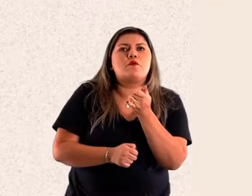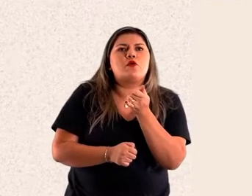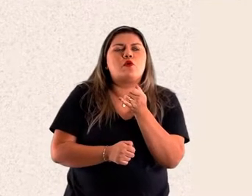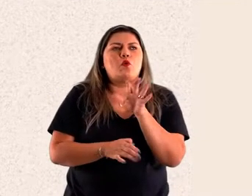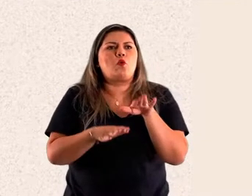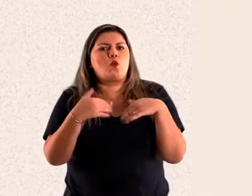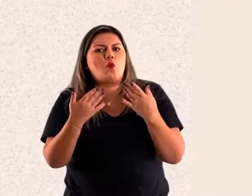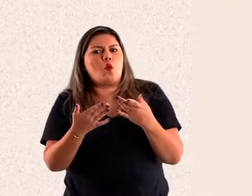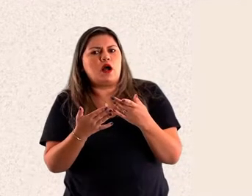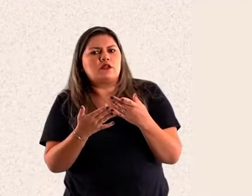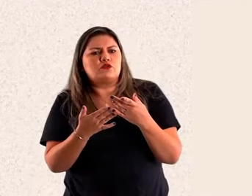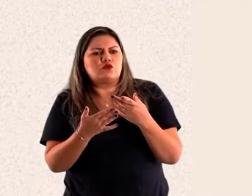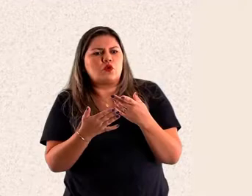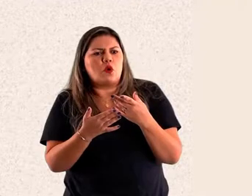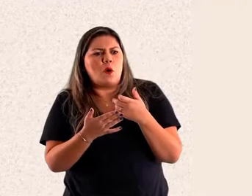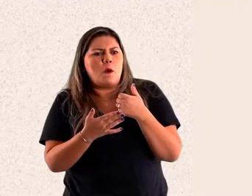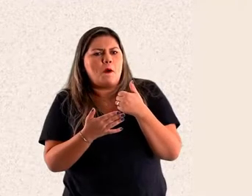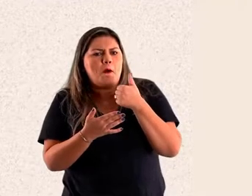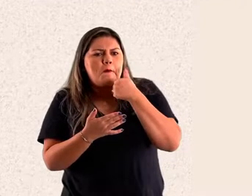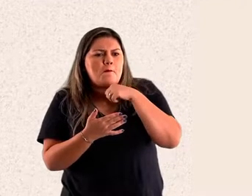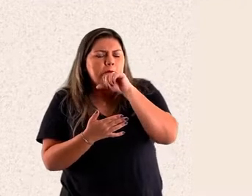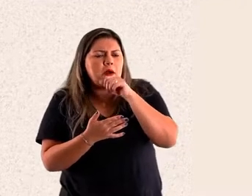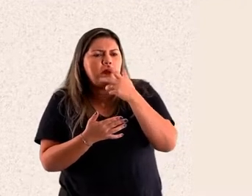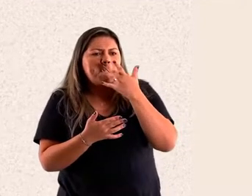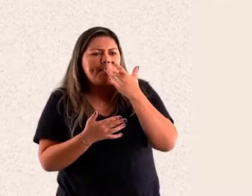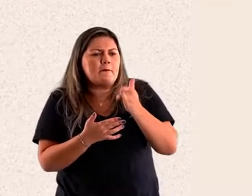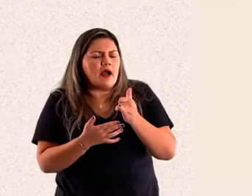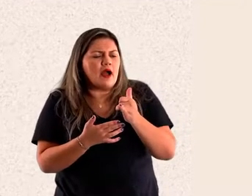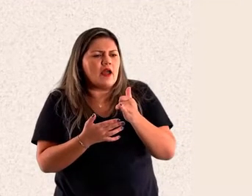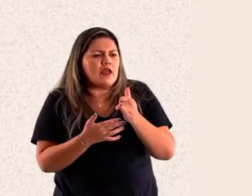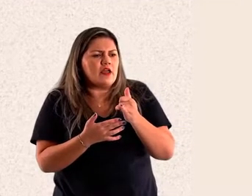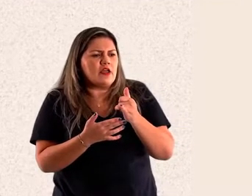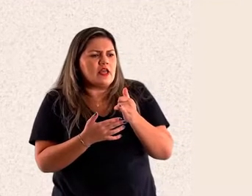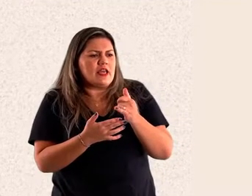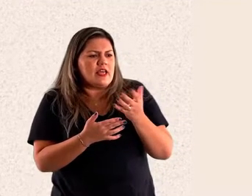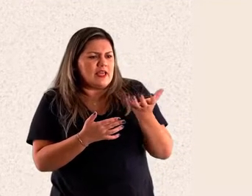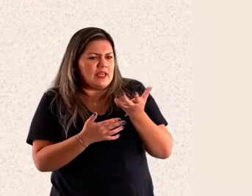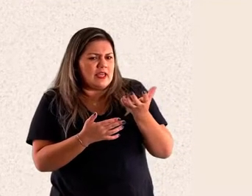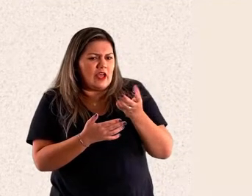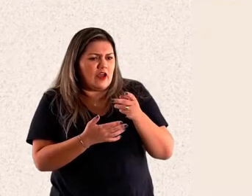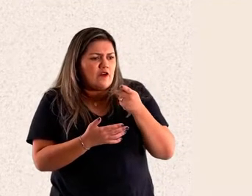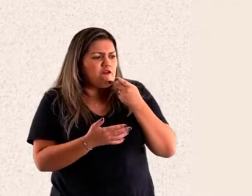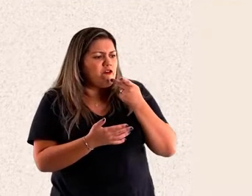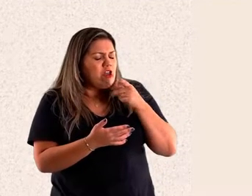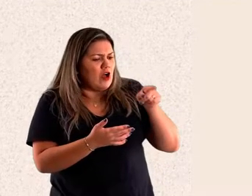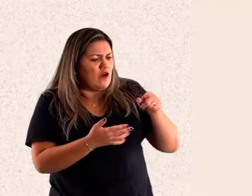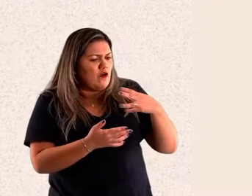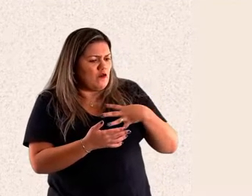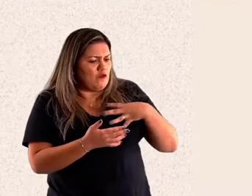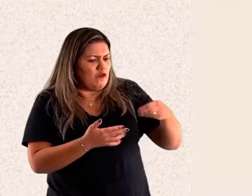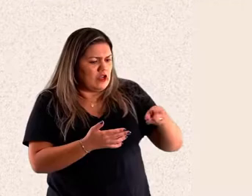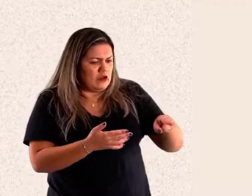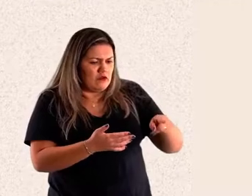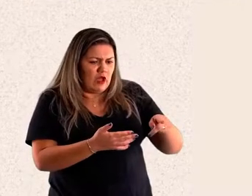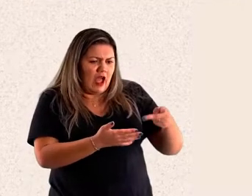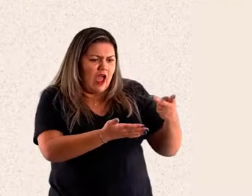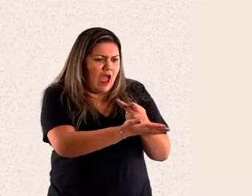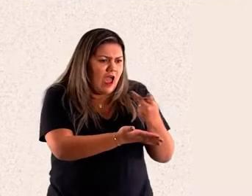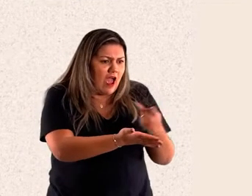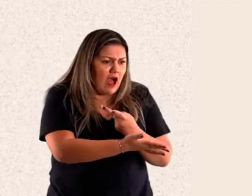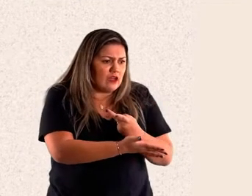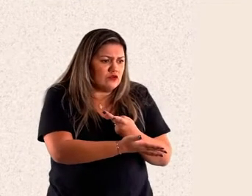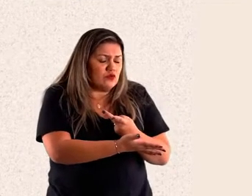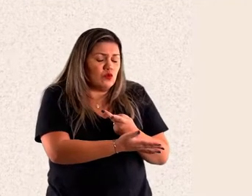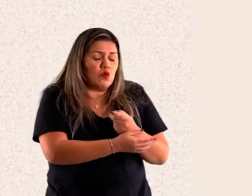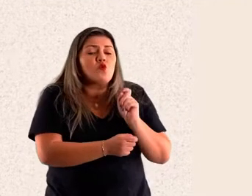de dos pais com relação ao filho né O que o que motiva então